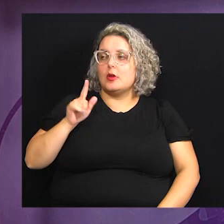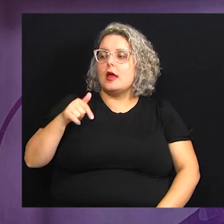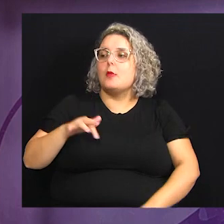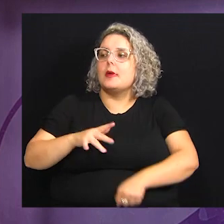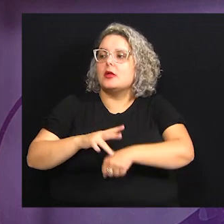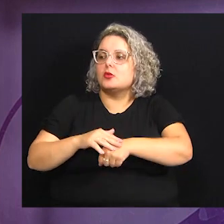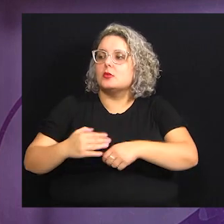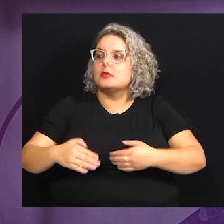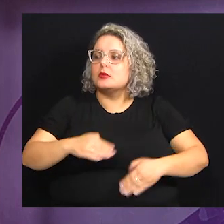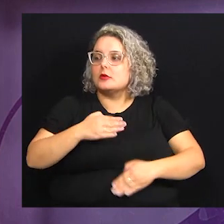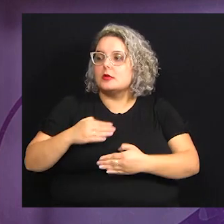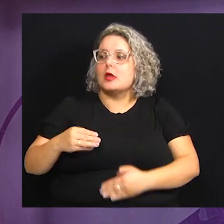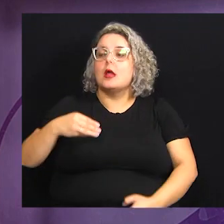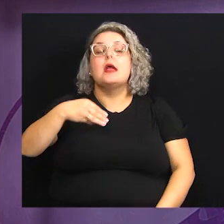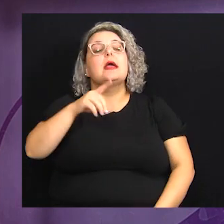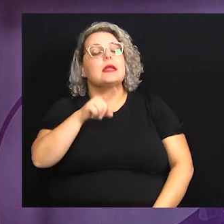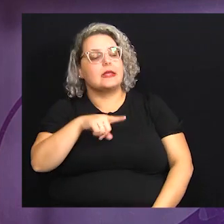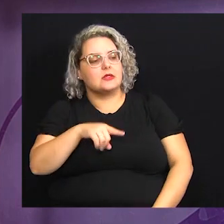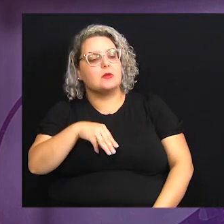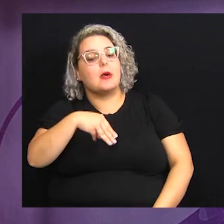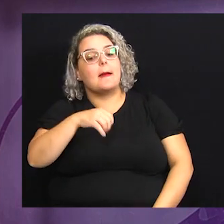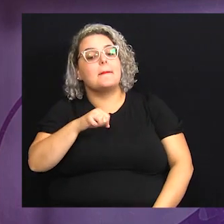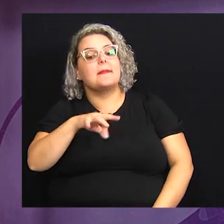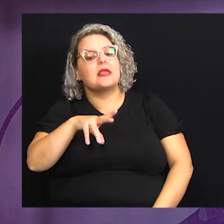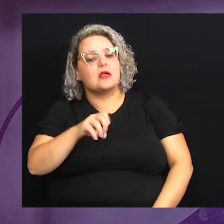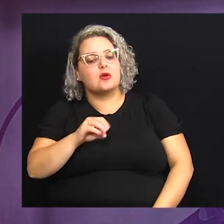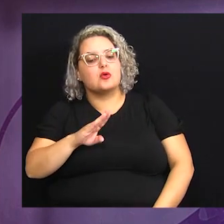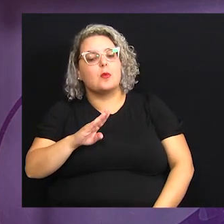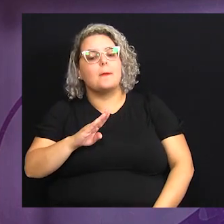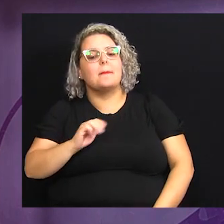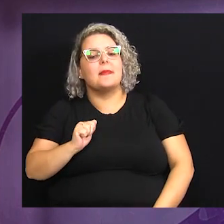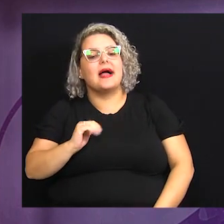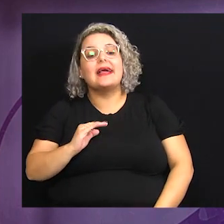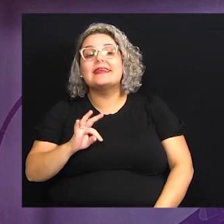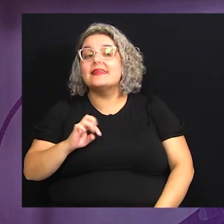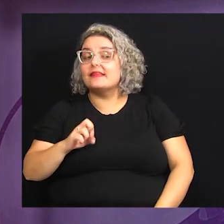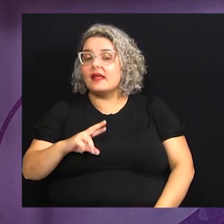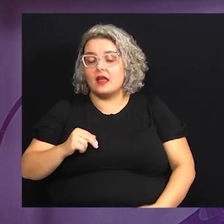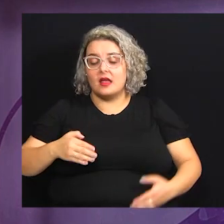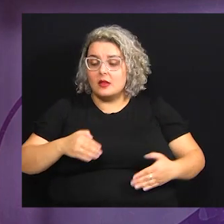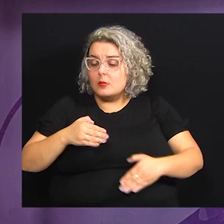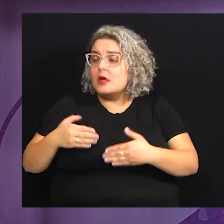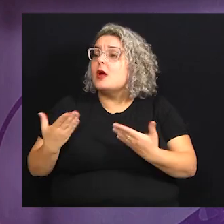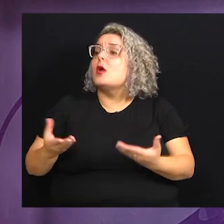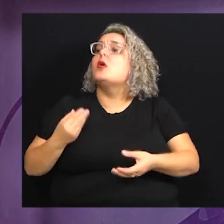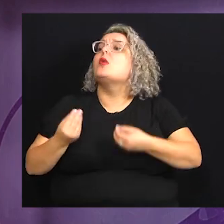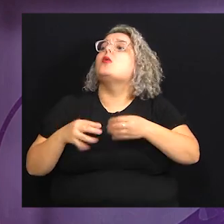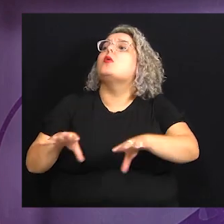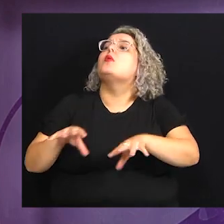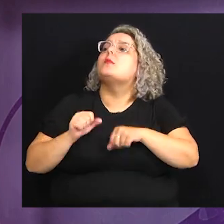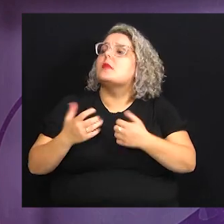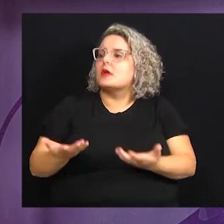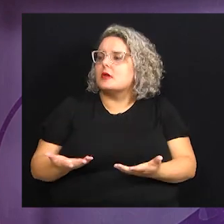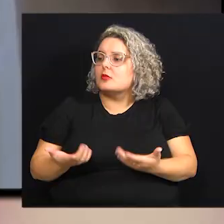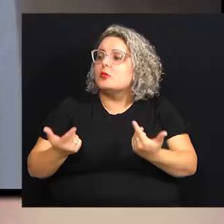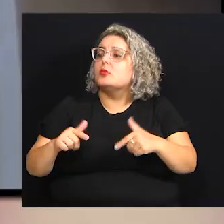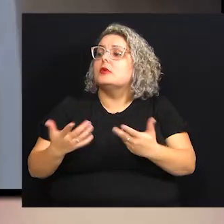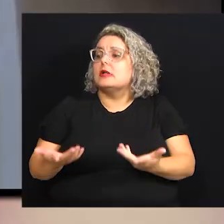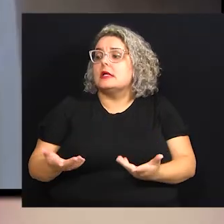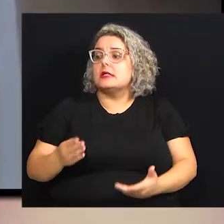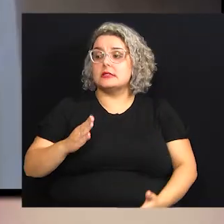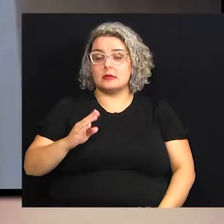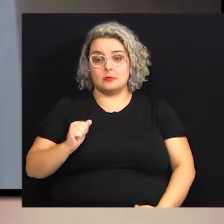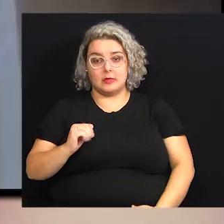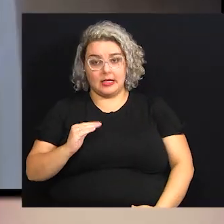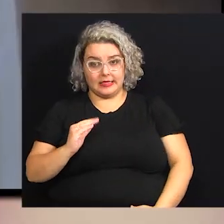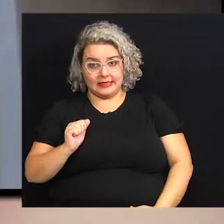Isso. E como que É uma micobactéria. essa bactéria, onde que ela fica? Como que a pessoa é contaminada?